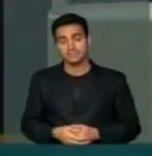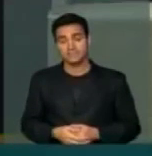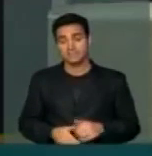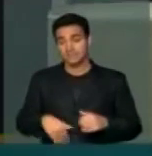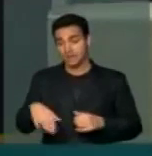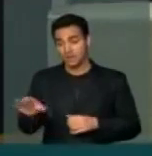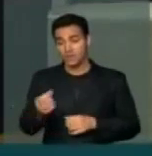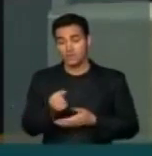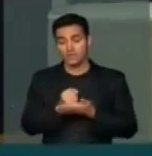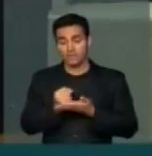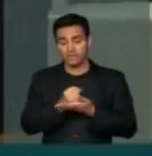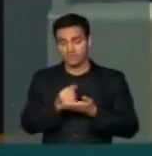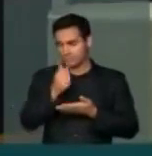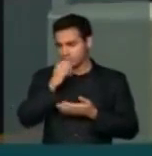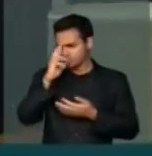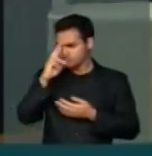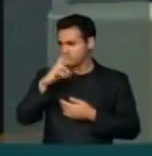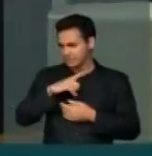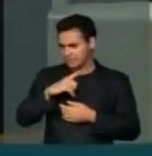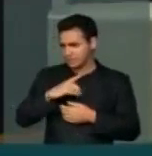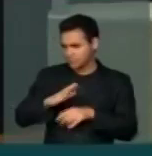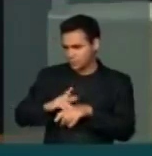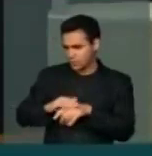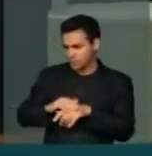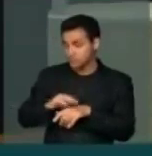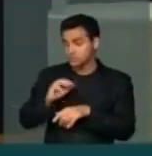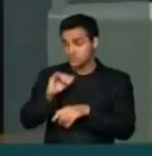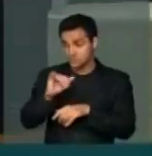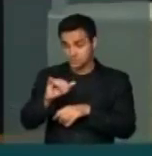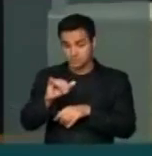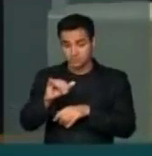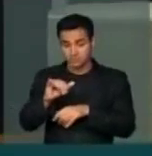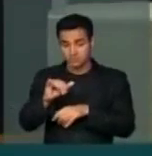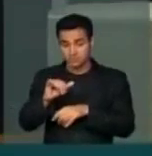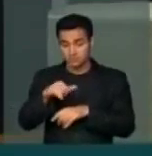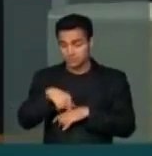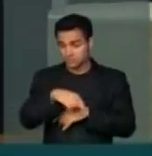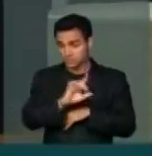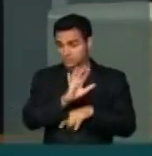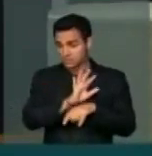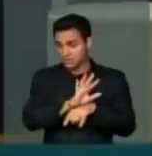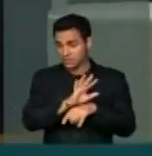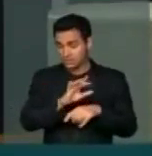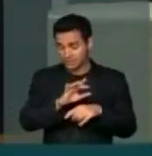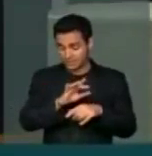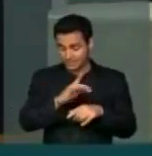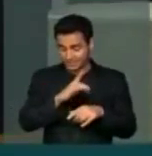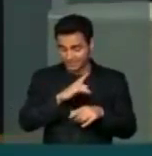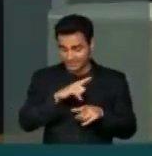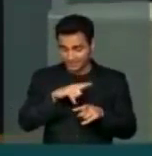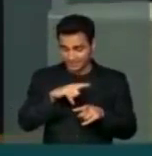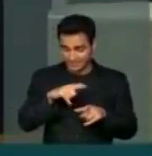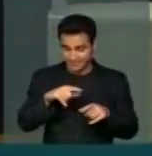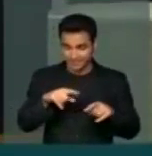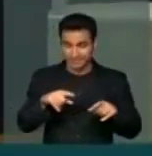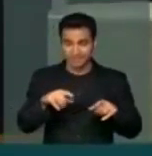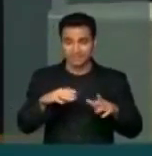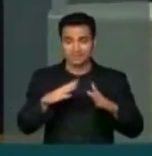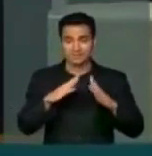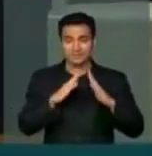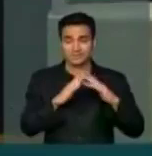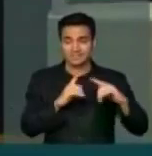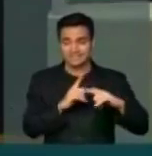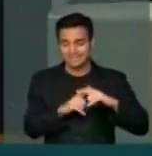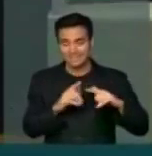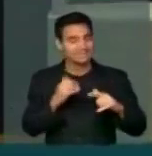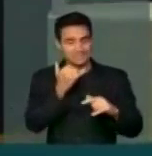disseram: seu Lunga está doente? Ele disse: se eu fosse saindo do cemitério, eu estaria morto. E são tantas que eu anotei